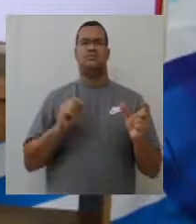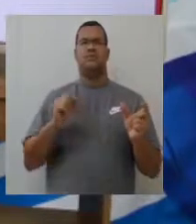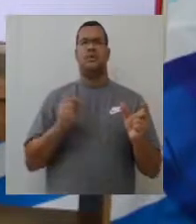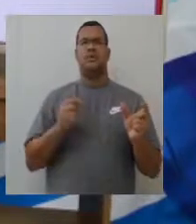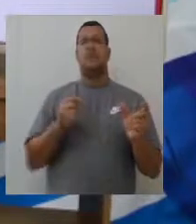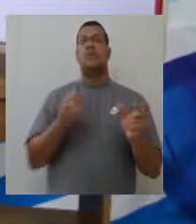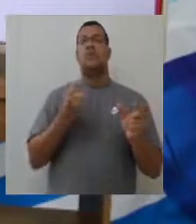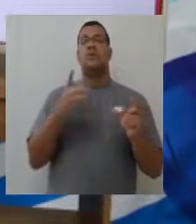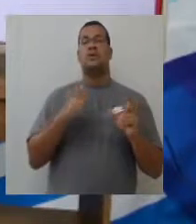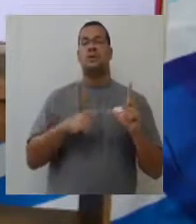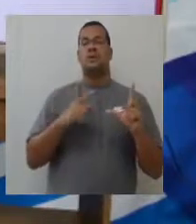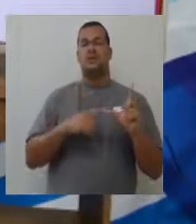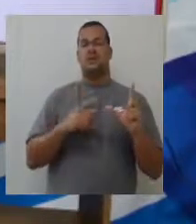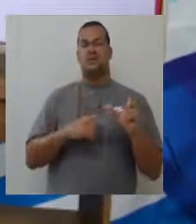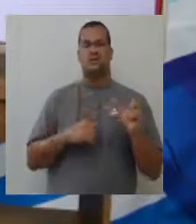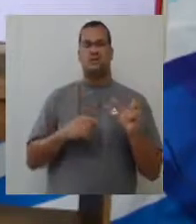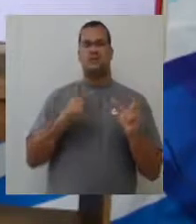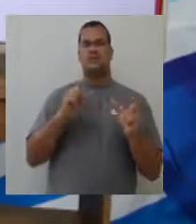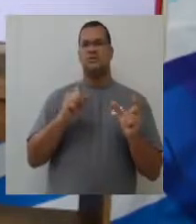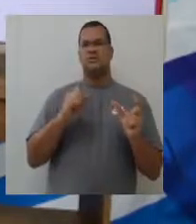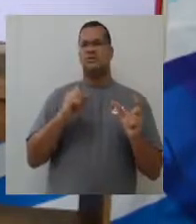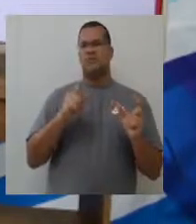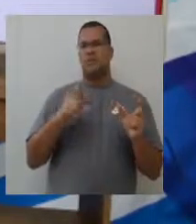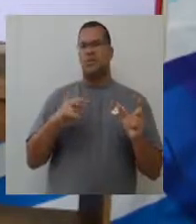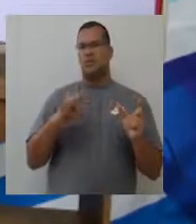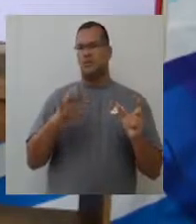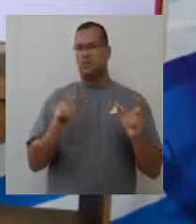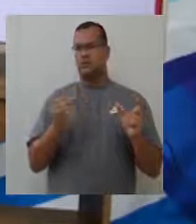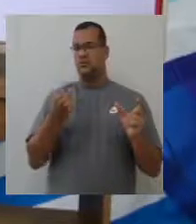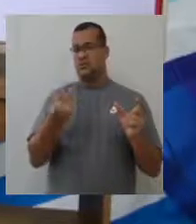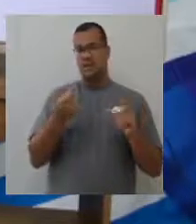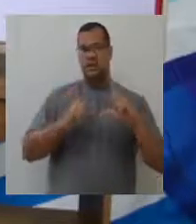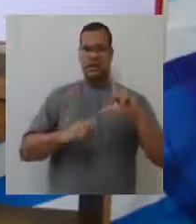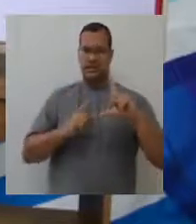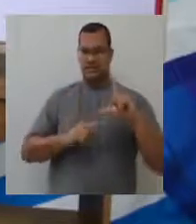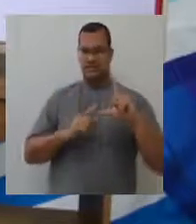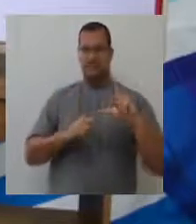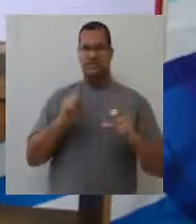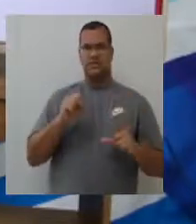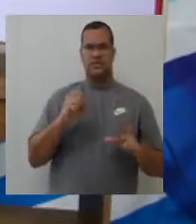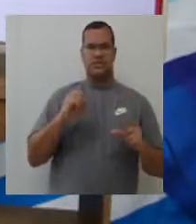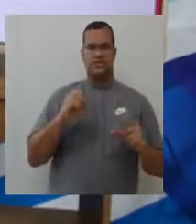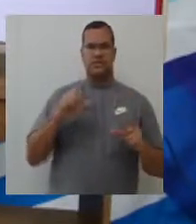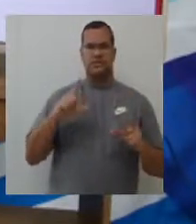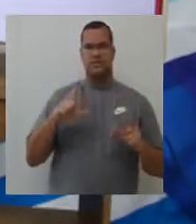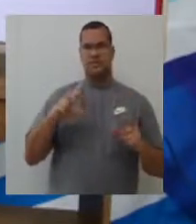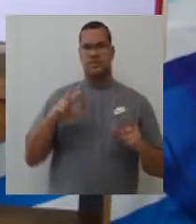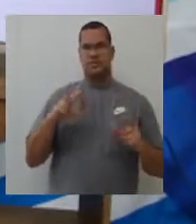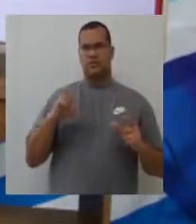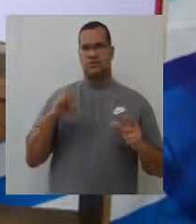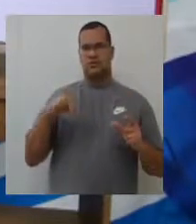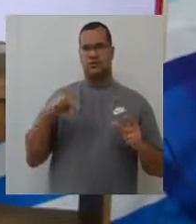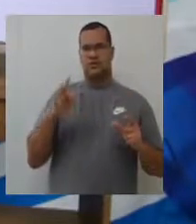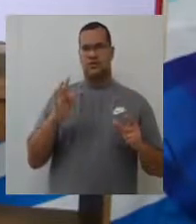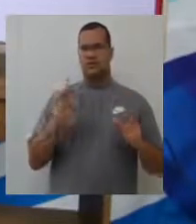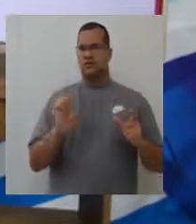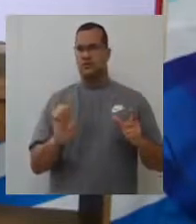Quantas letras são? 6 letras, tá? 6 letras. Solvente.